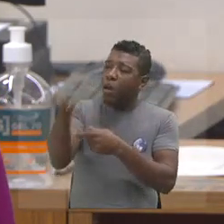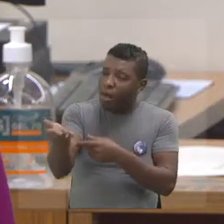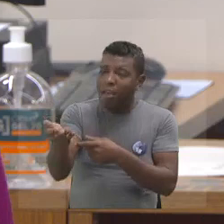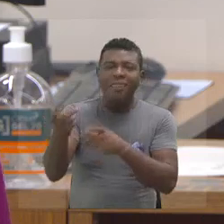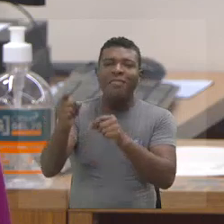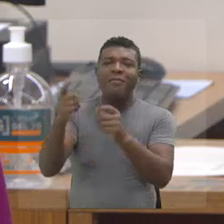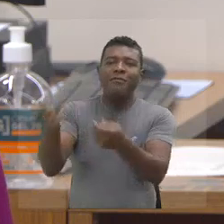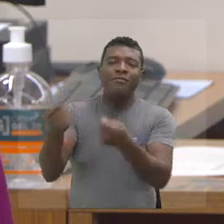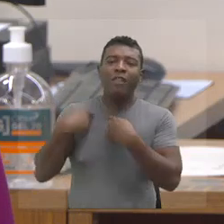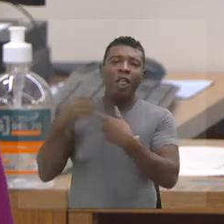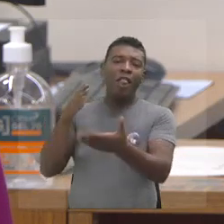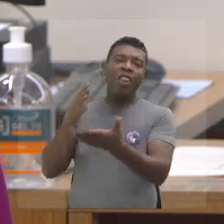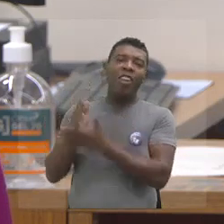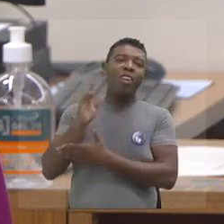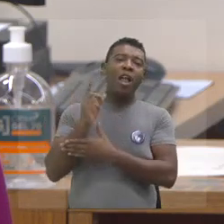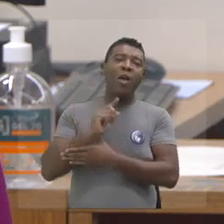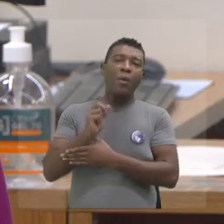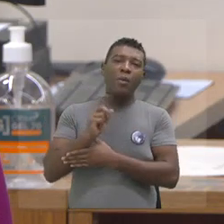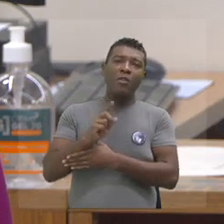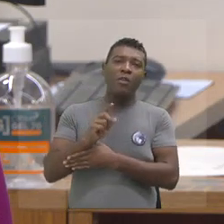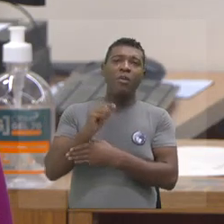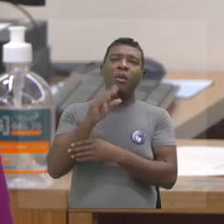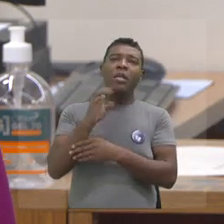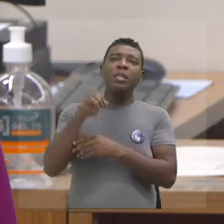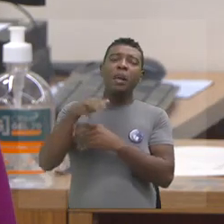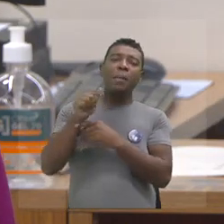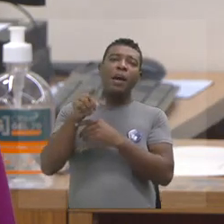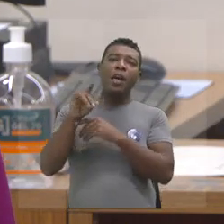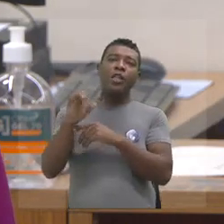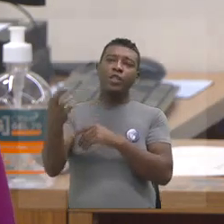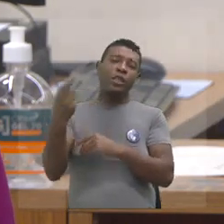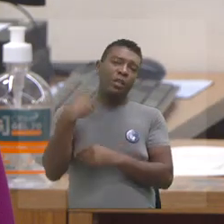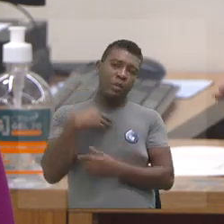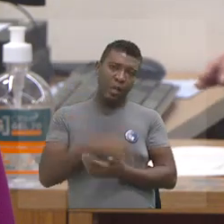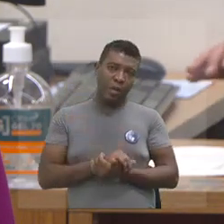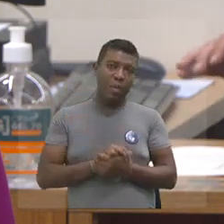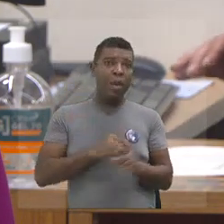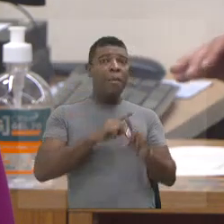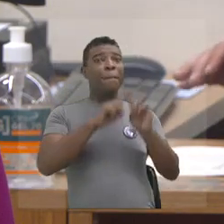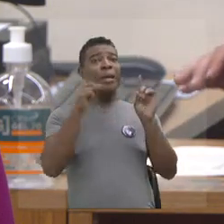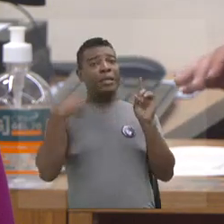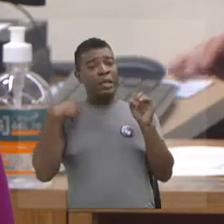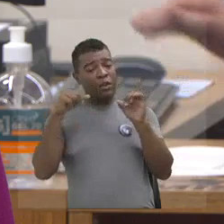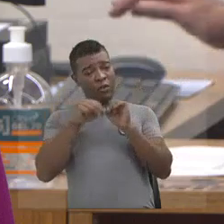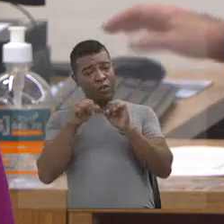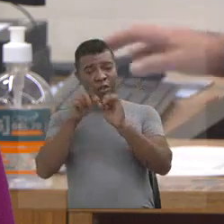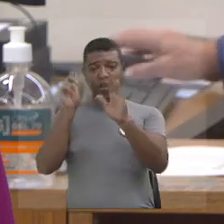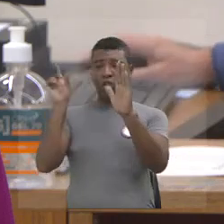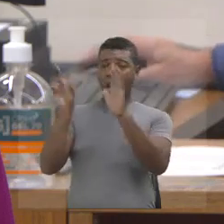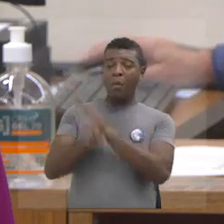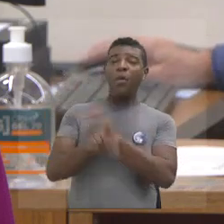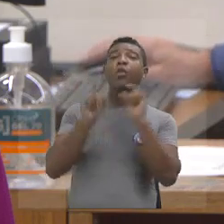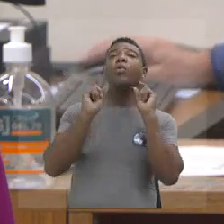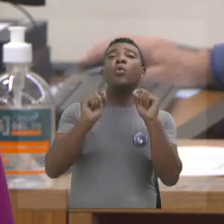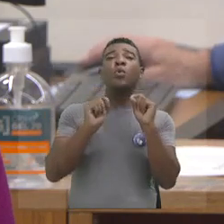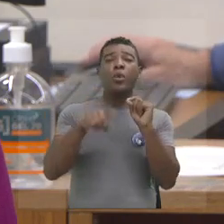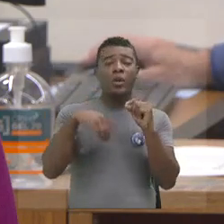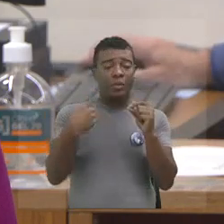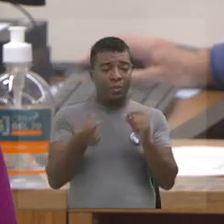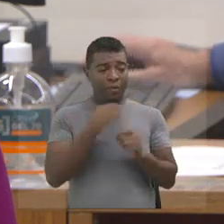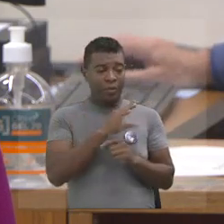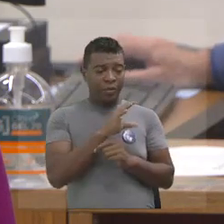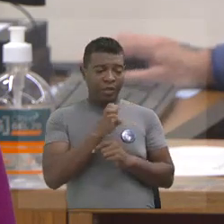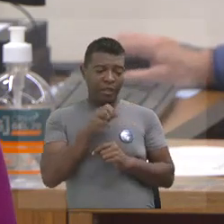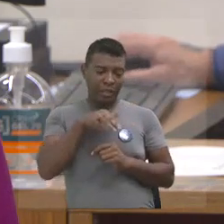foram aprovados para que a cemate pudesse responder mas eu fiz um questionamento à época que foi o seguinte considerando que a semática